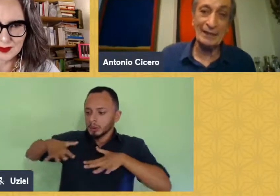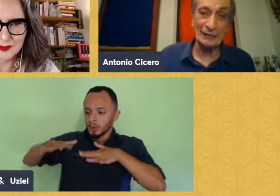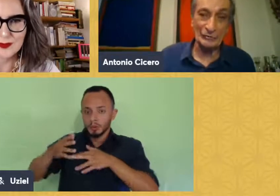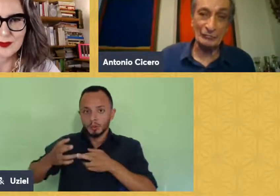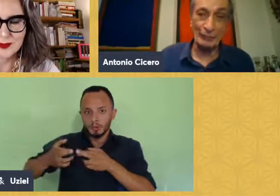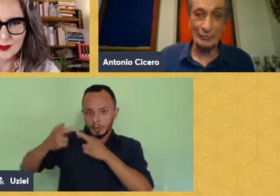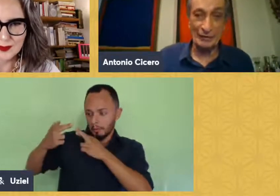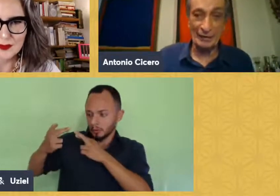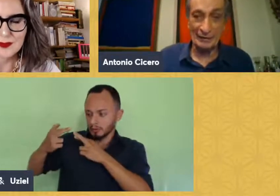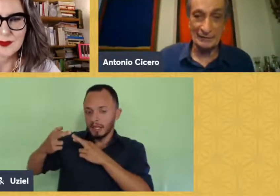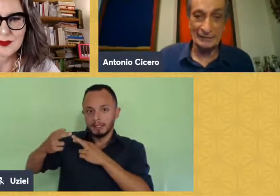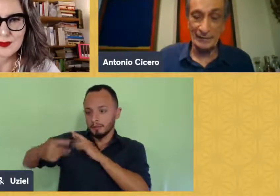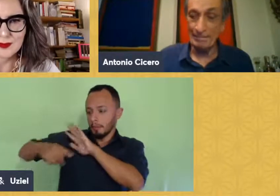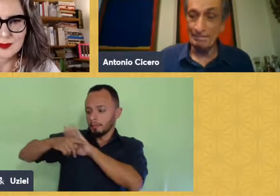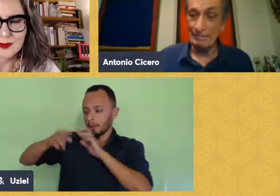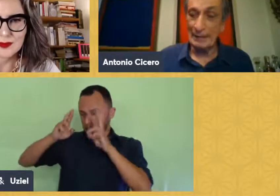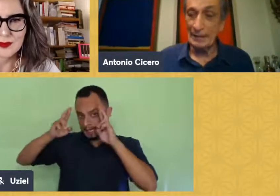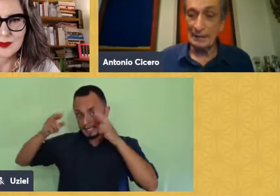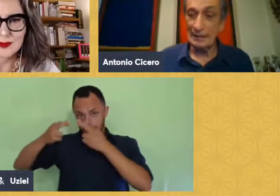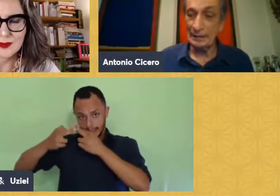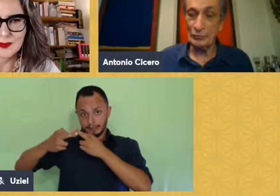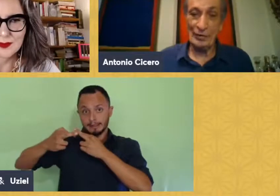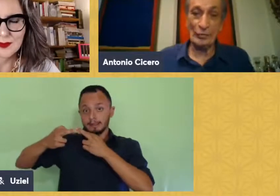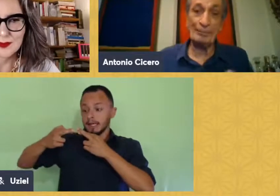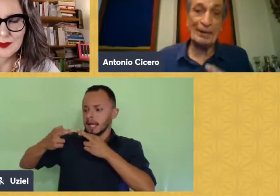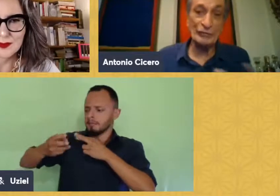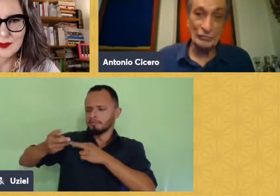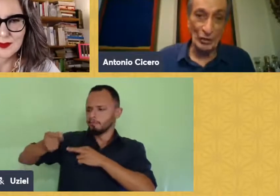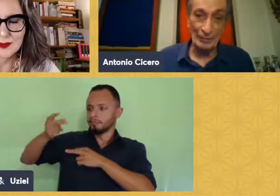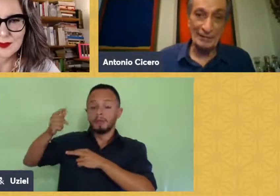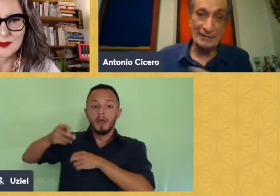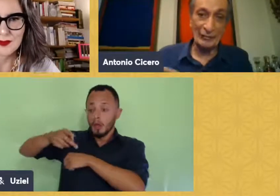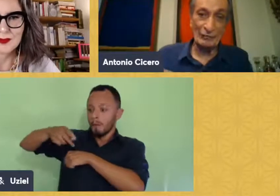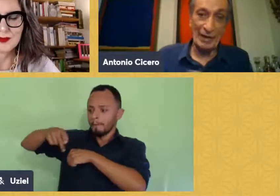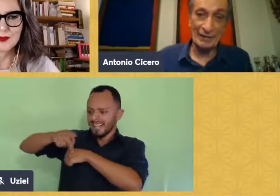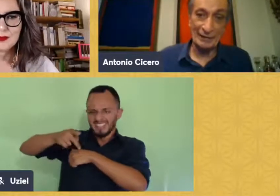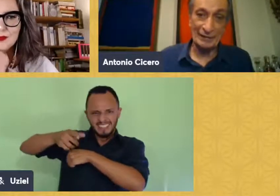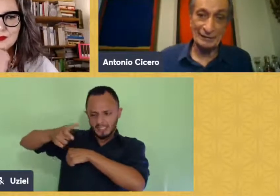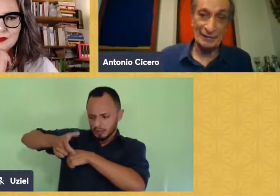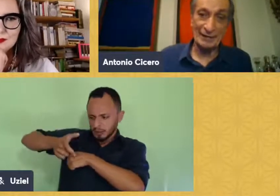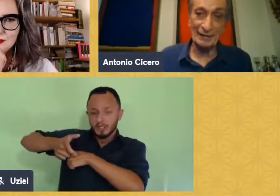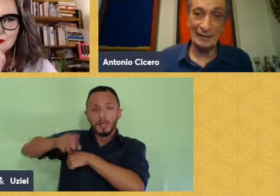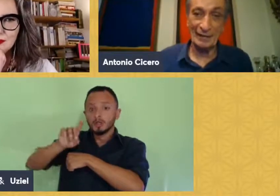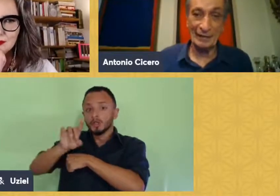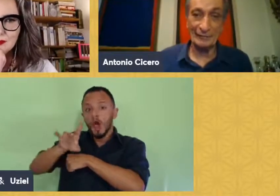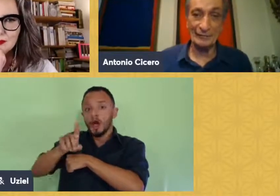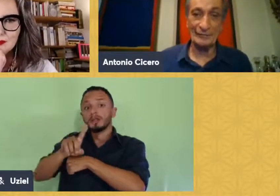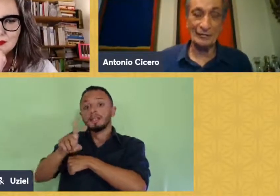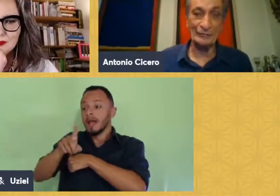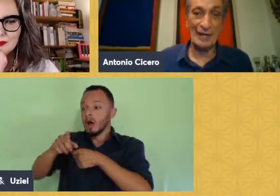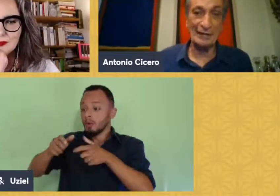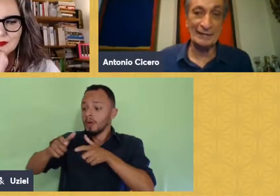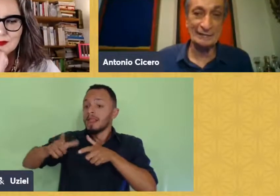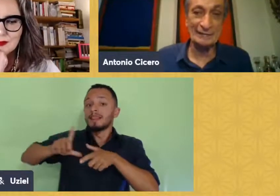independência relativa, porque a Grécia não era um país só, mas eram várias